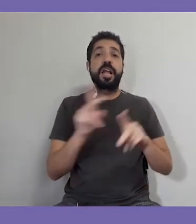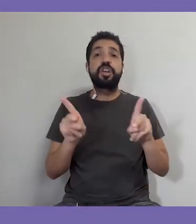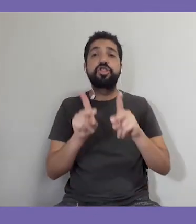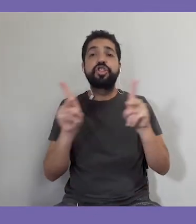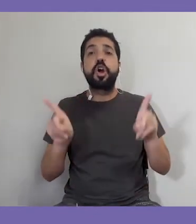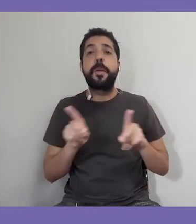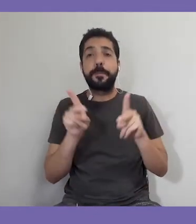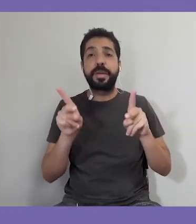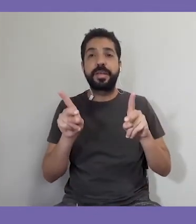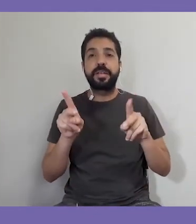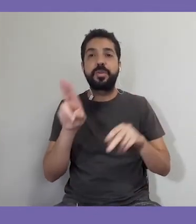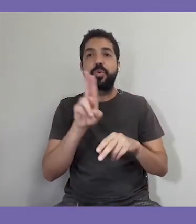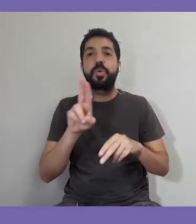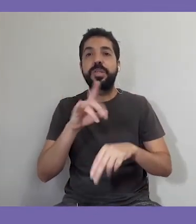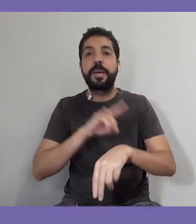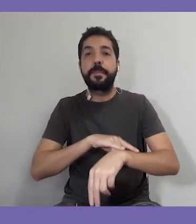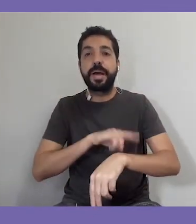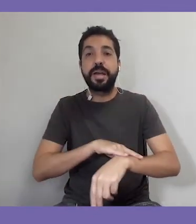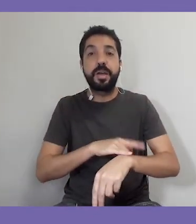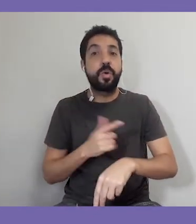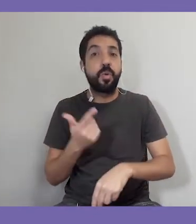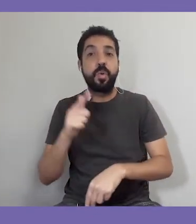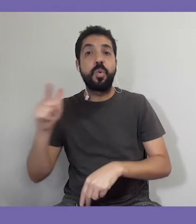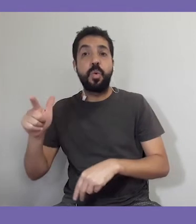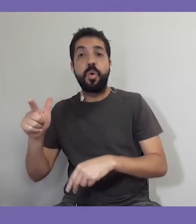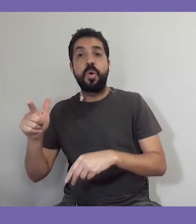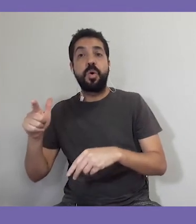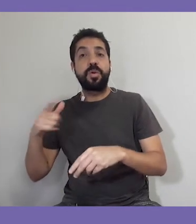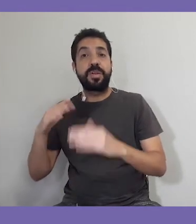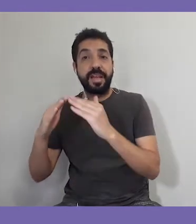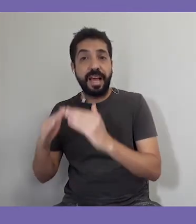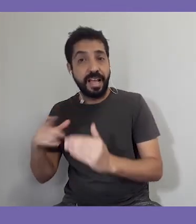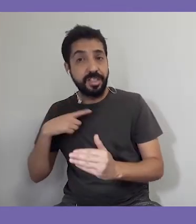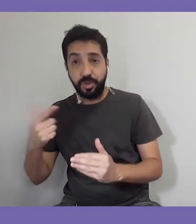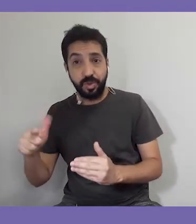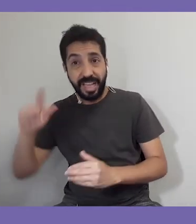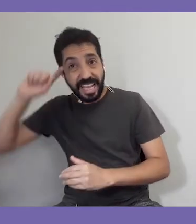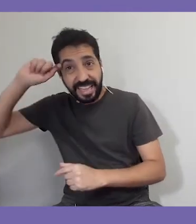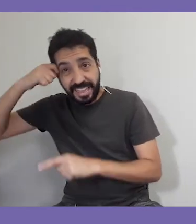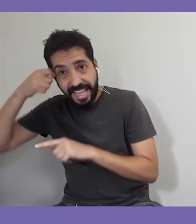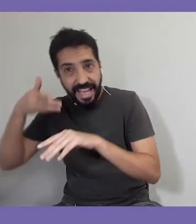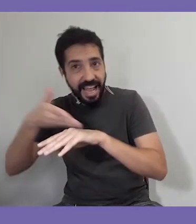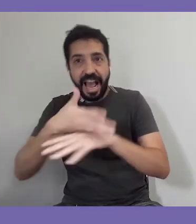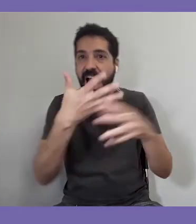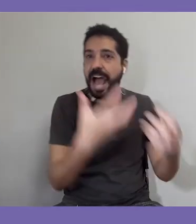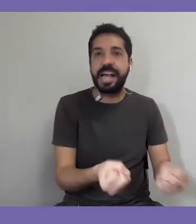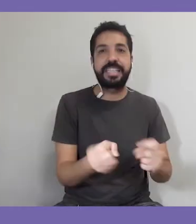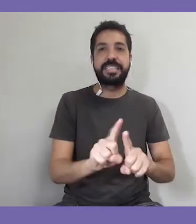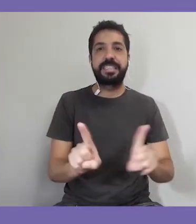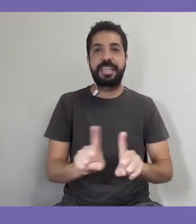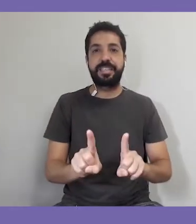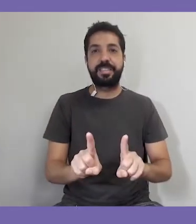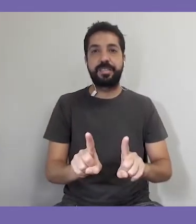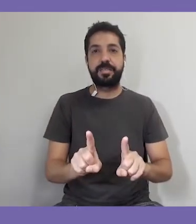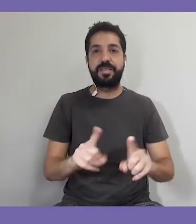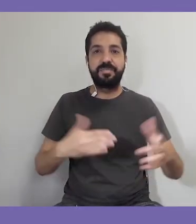que ele pode ir no shopping para usar o banheiro e que os colegas dele, moradores de rua negro, não são aceitos no shopping,